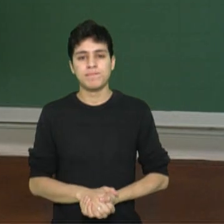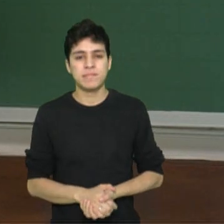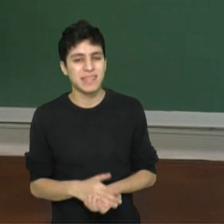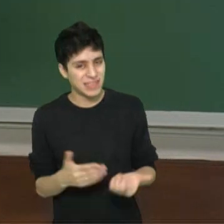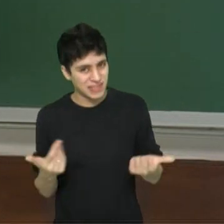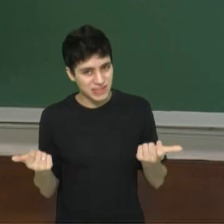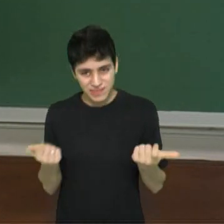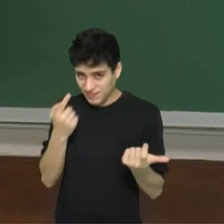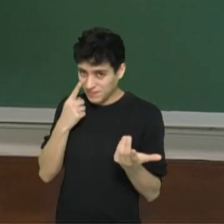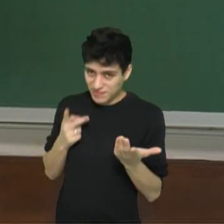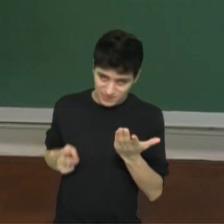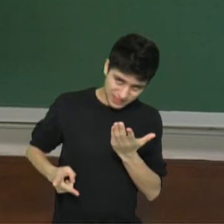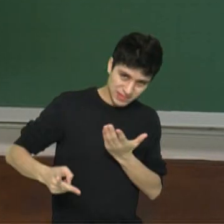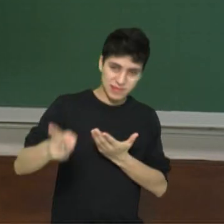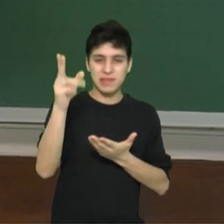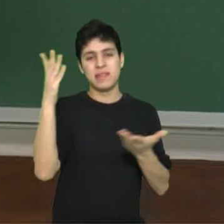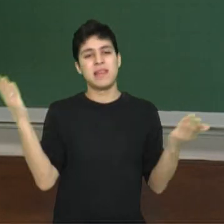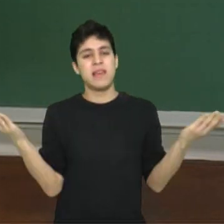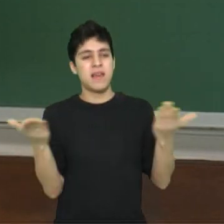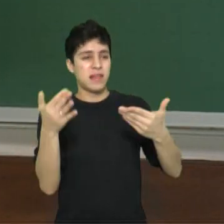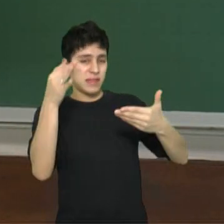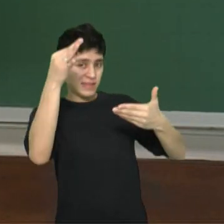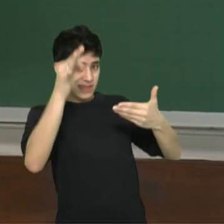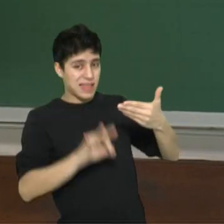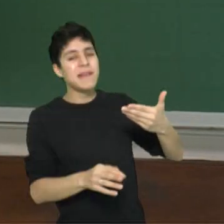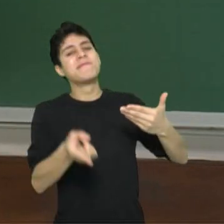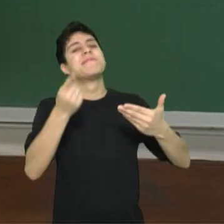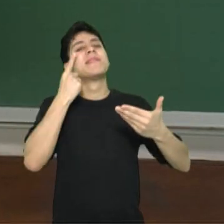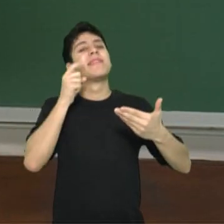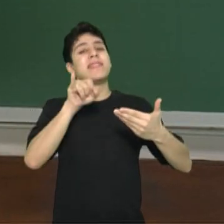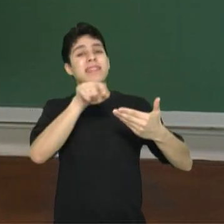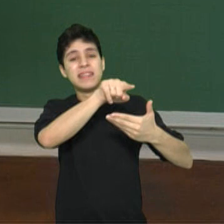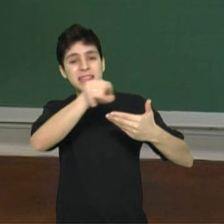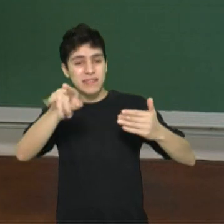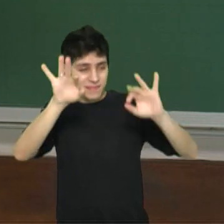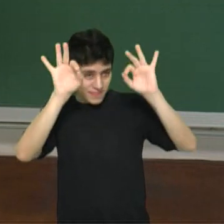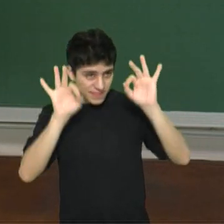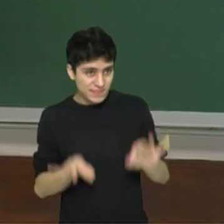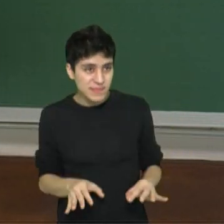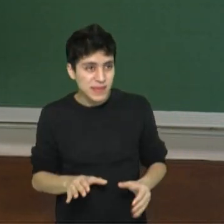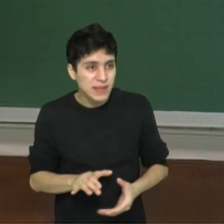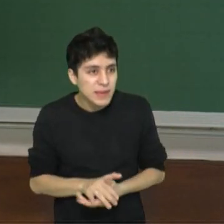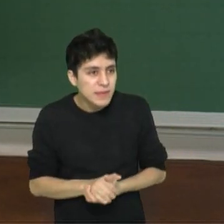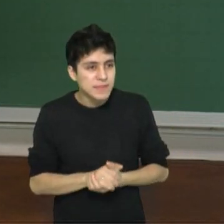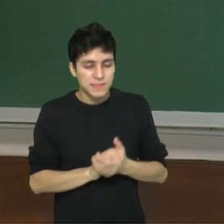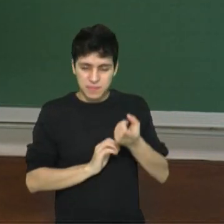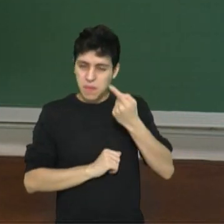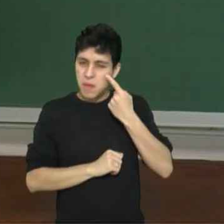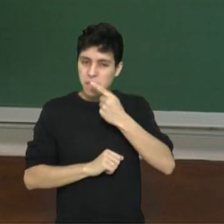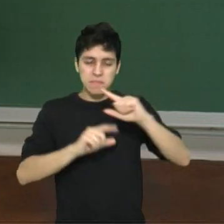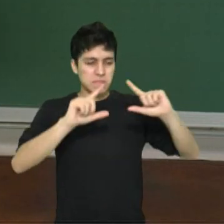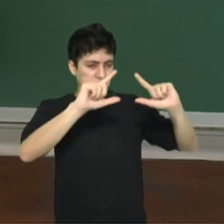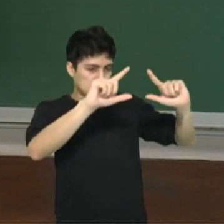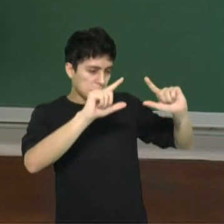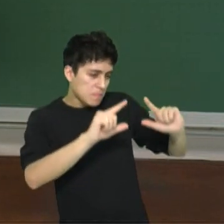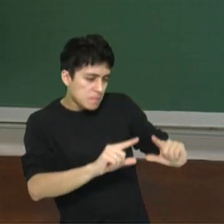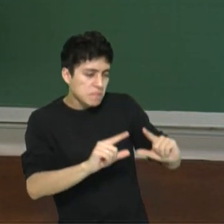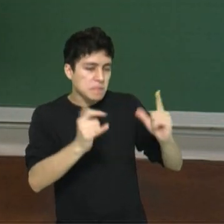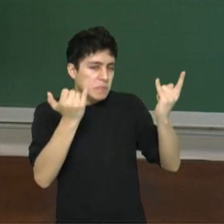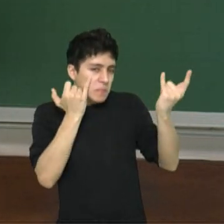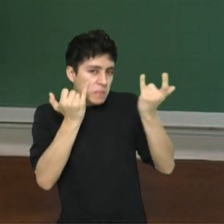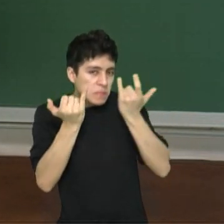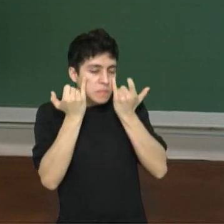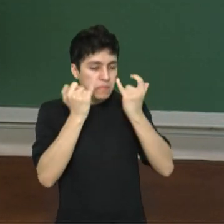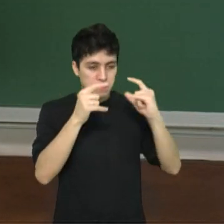Continuando, então, vamos fazer aqui a correção para ver se você acertou, né? Os dados que a gente tinha é de que esse trem